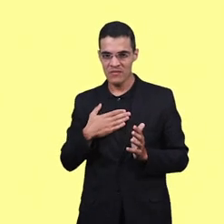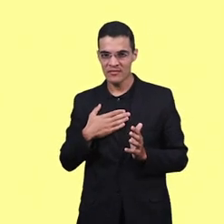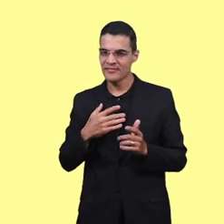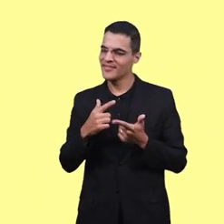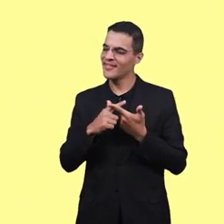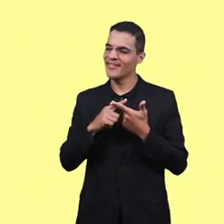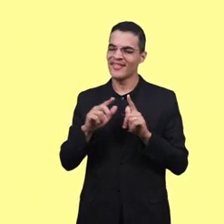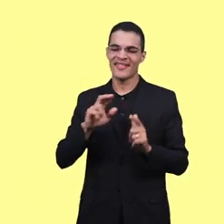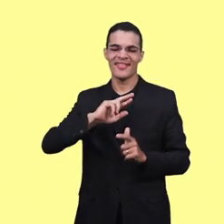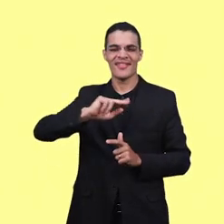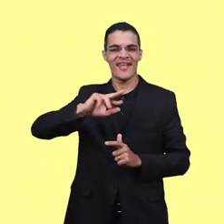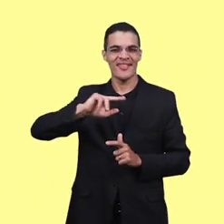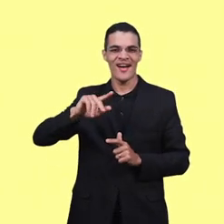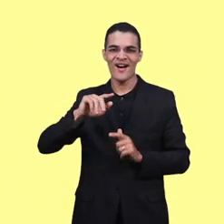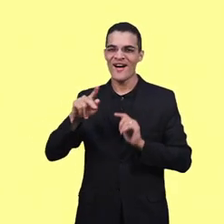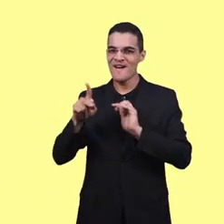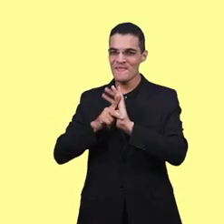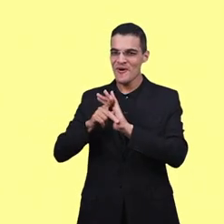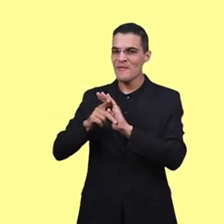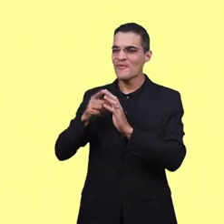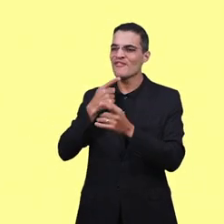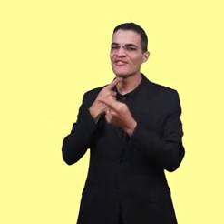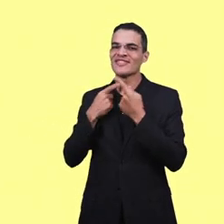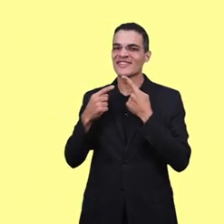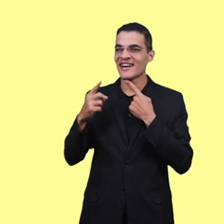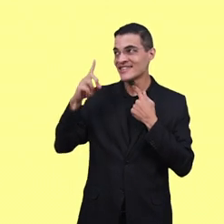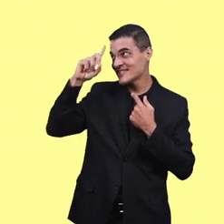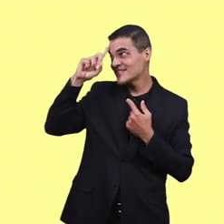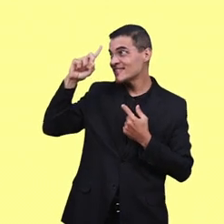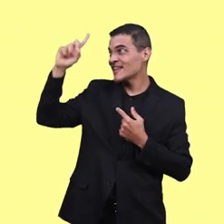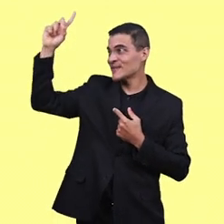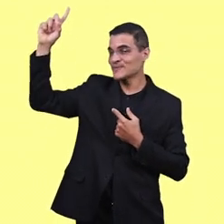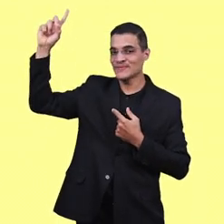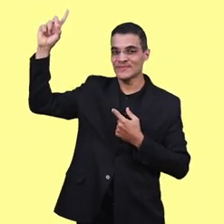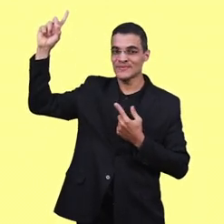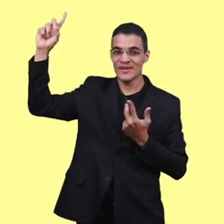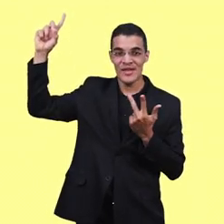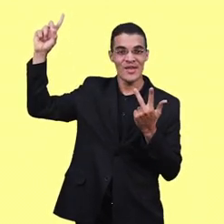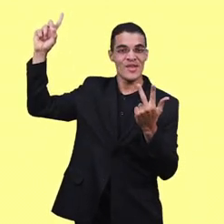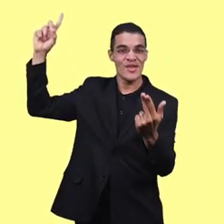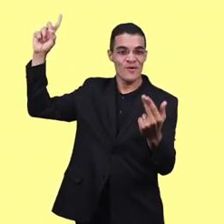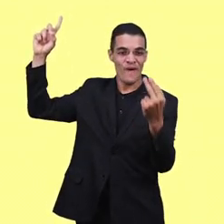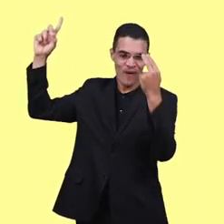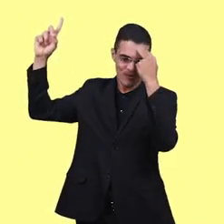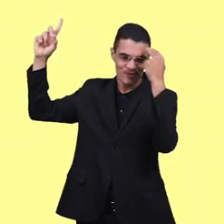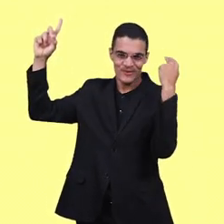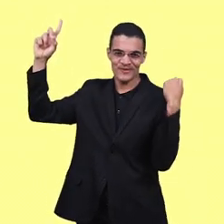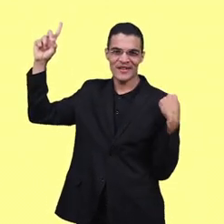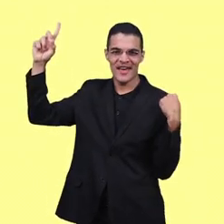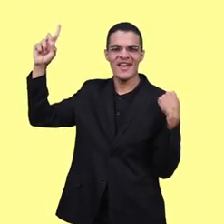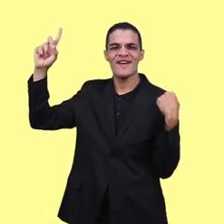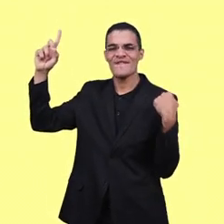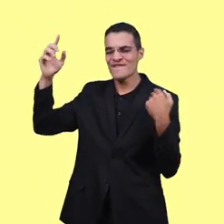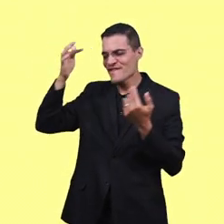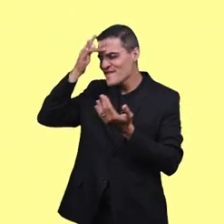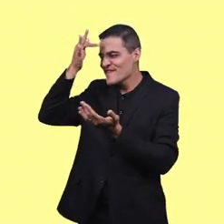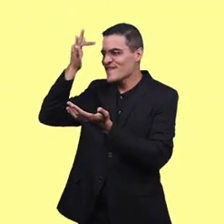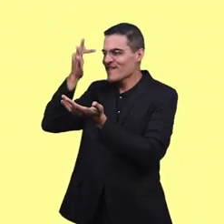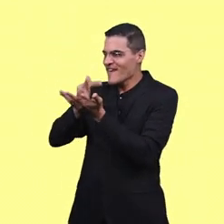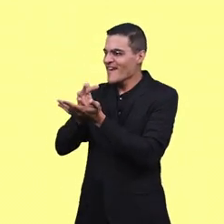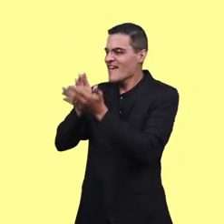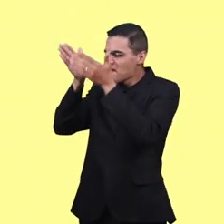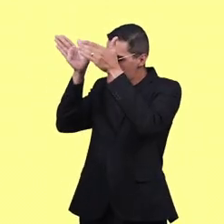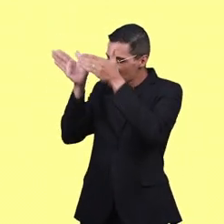vontade, mas a vontade de Deus em todo tempo. Como José, vamos ser fiéis